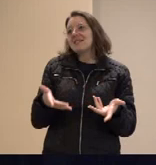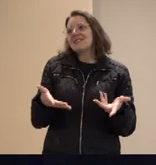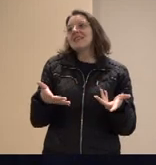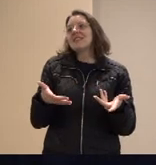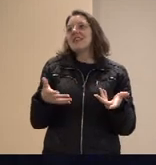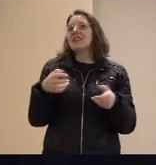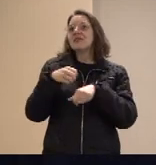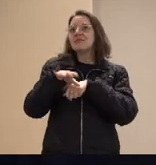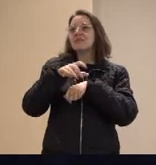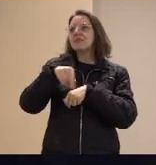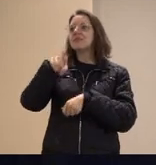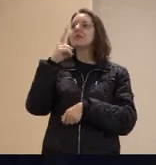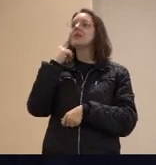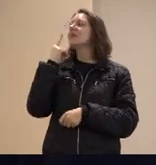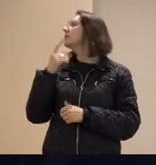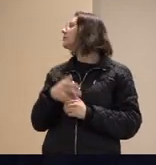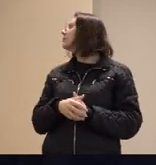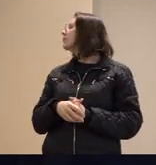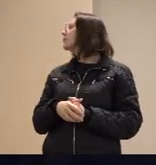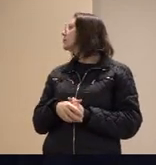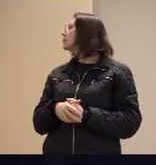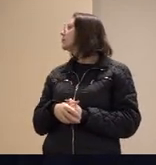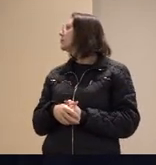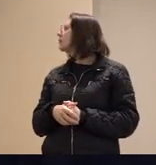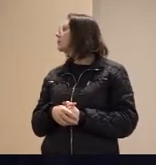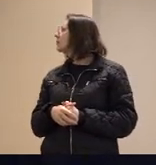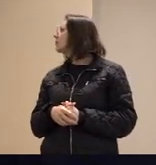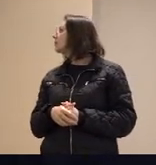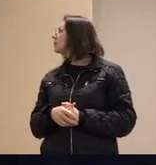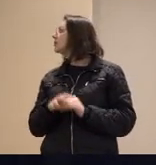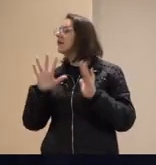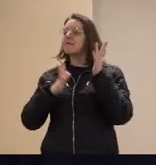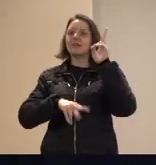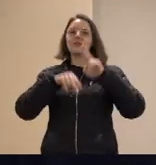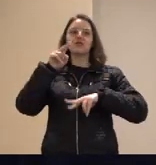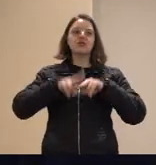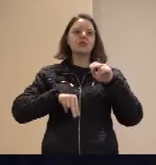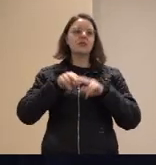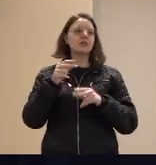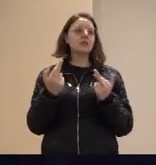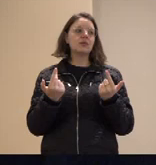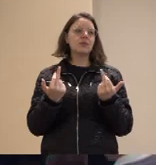trouxe rapidinho para vocês verem. Pode passar. A festa junina, a mesma coisa.